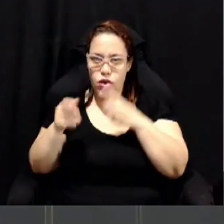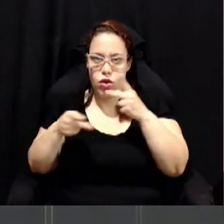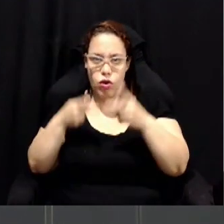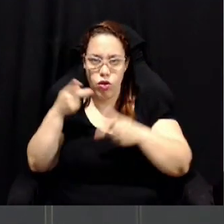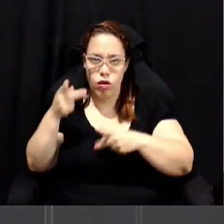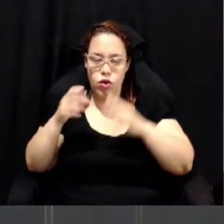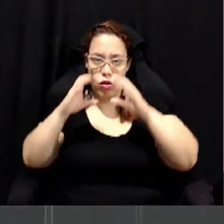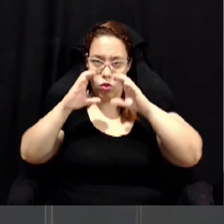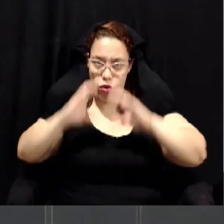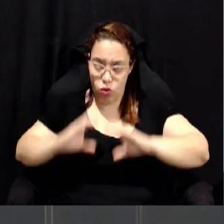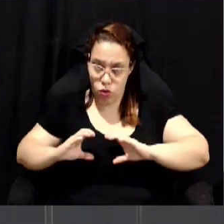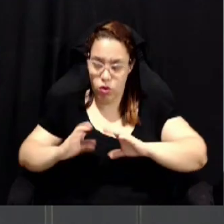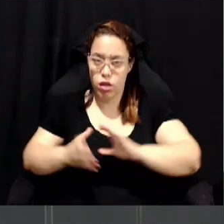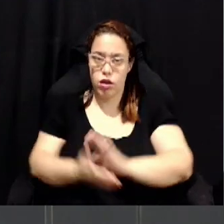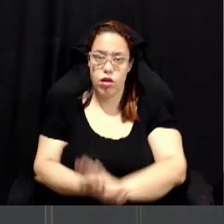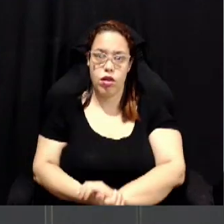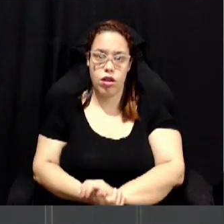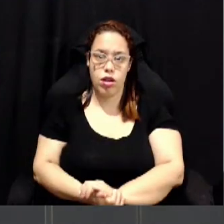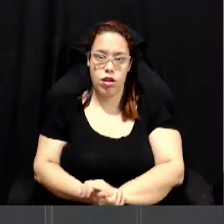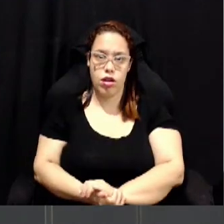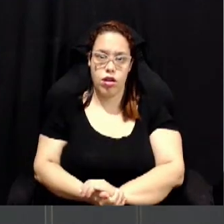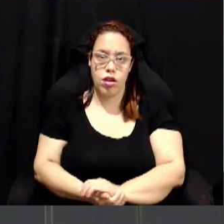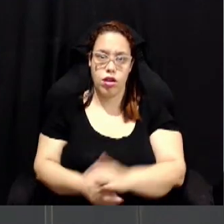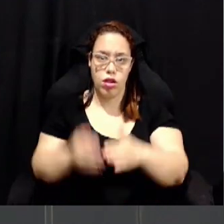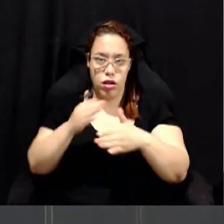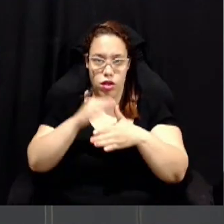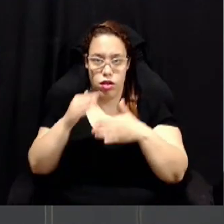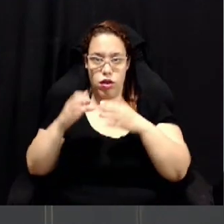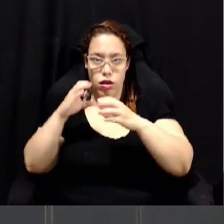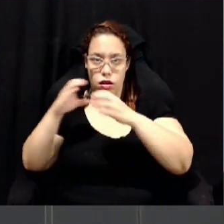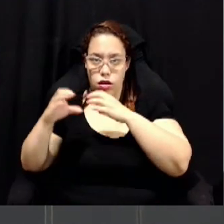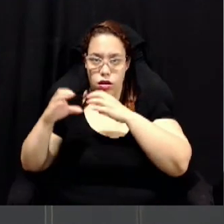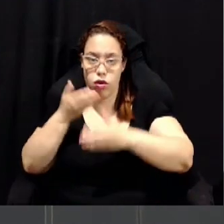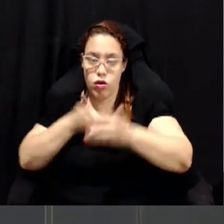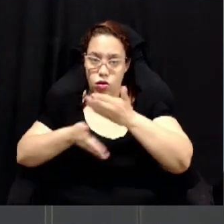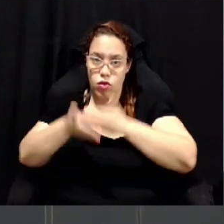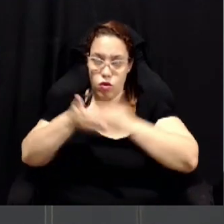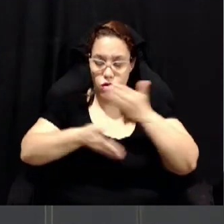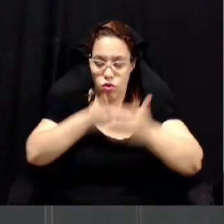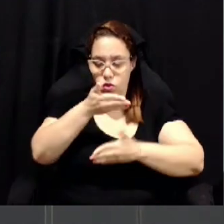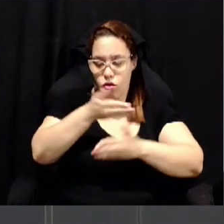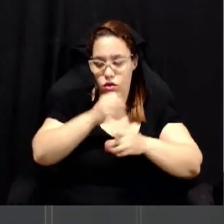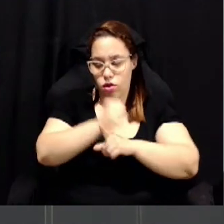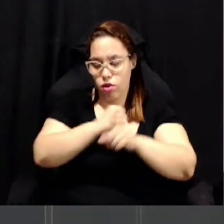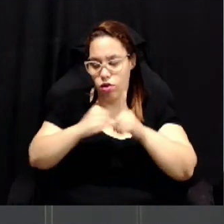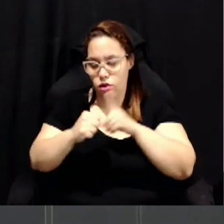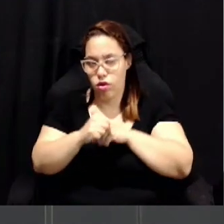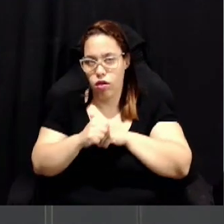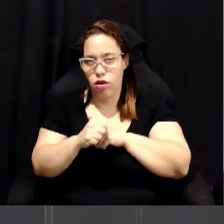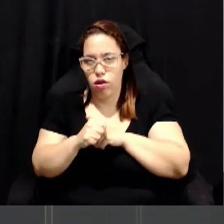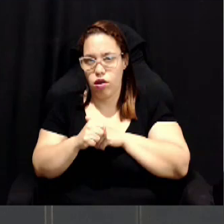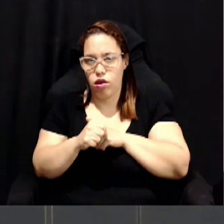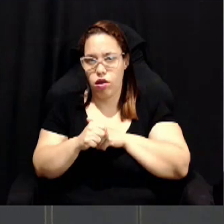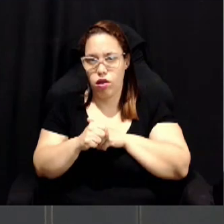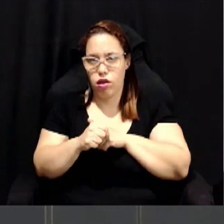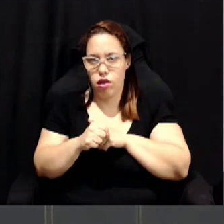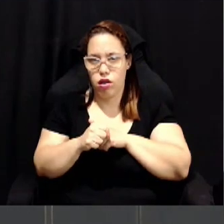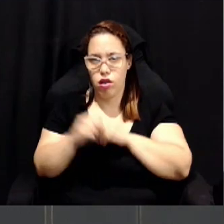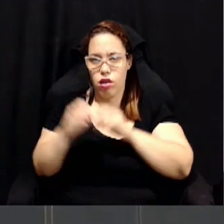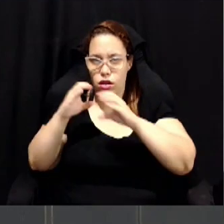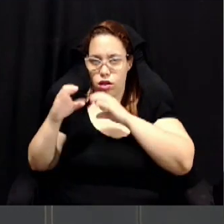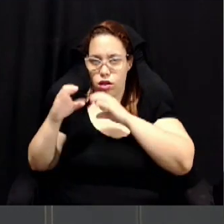comportamento, dos pilares aí, comunicação, interação social e... Qual foi o outro que eu falei? Comunicação,